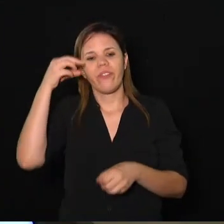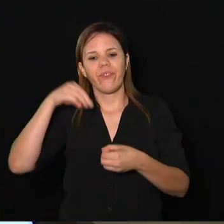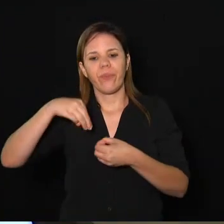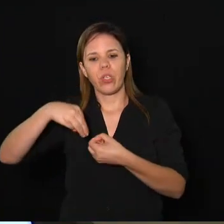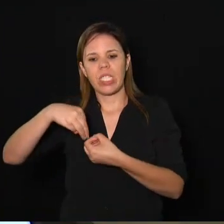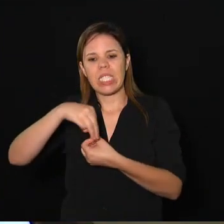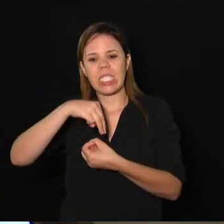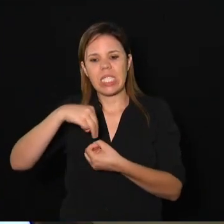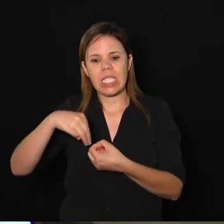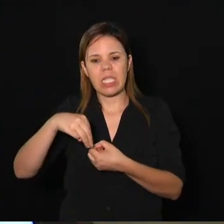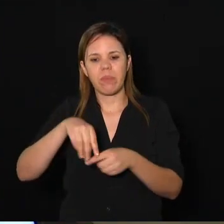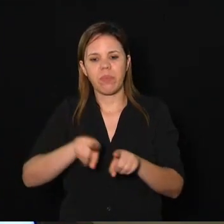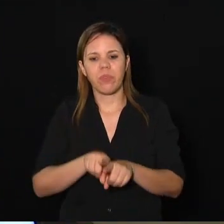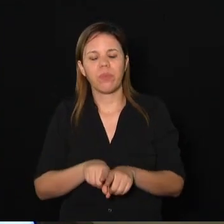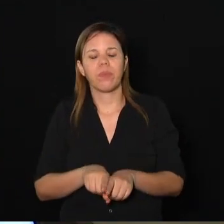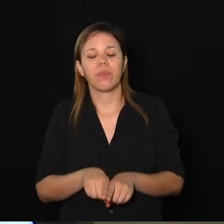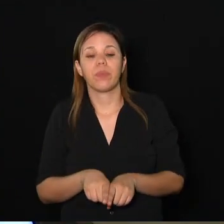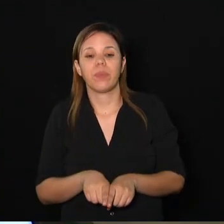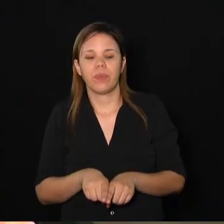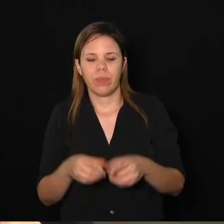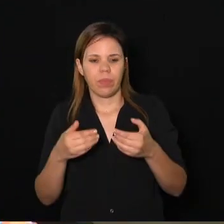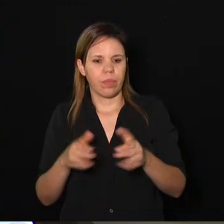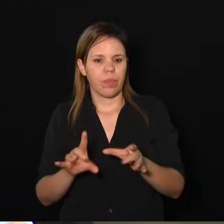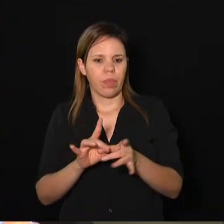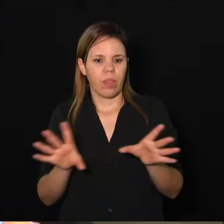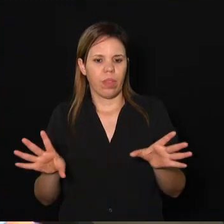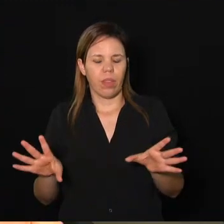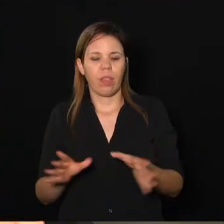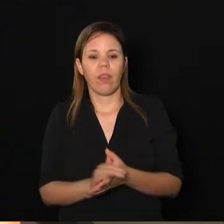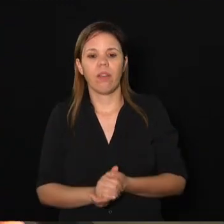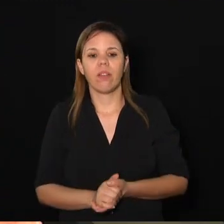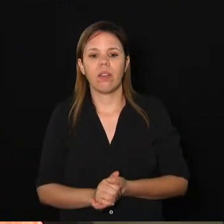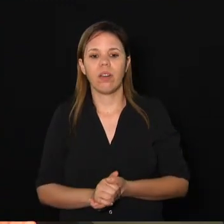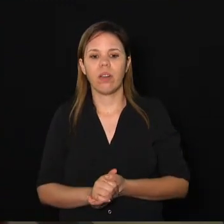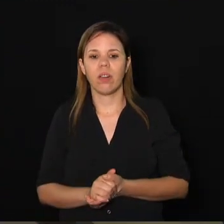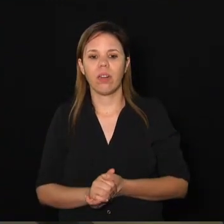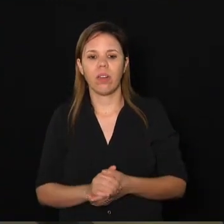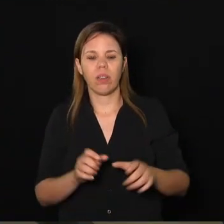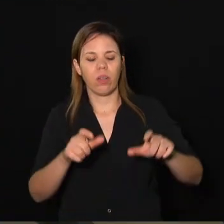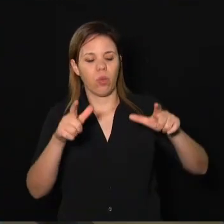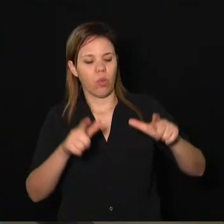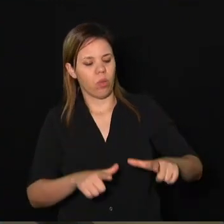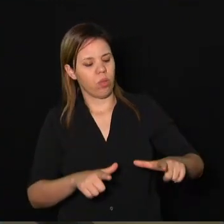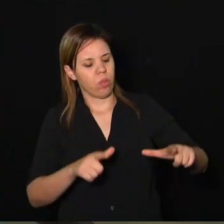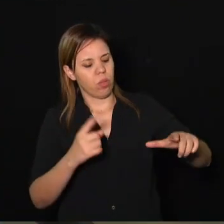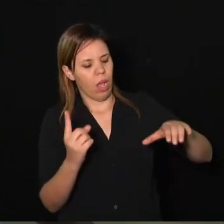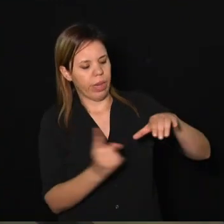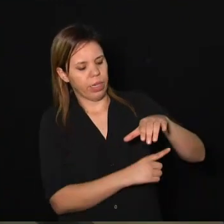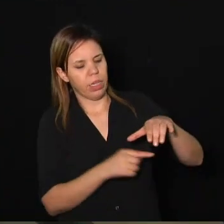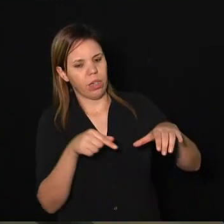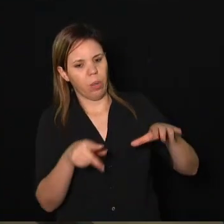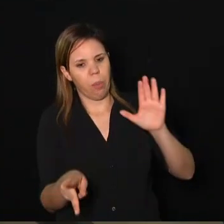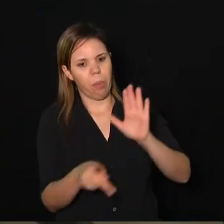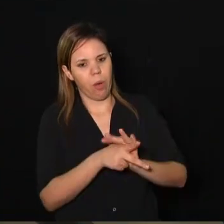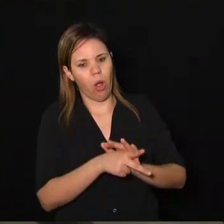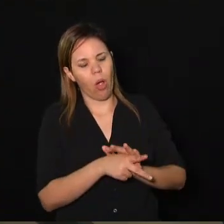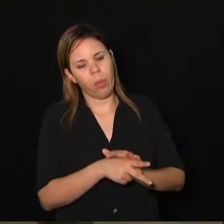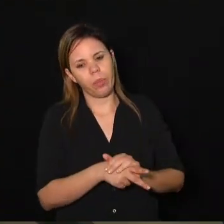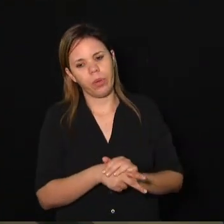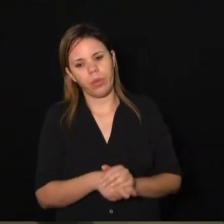possibilidade da emissão de alvará para gabinete optométrico é óbvio eu achei